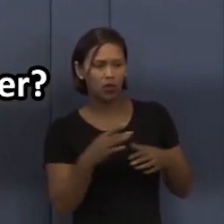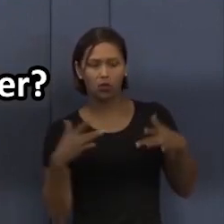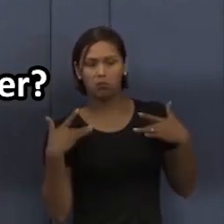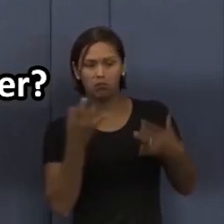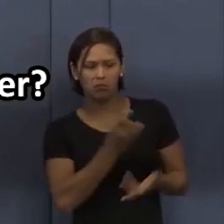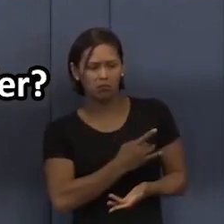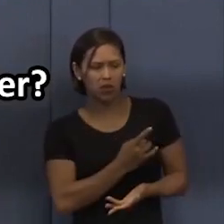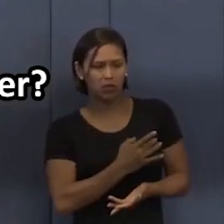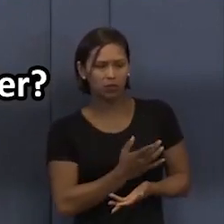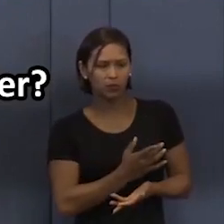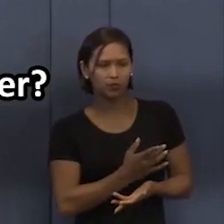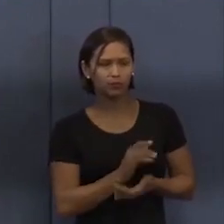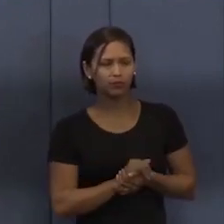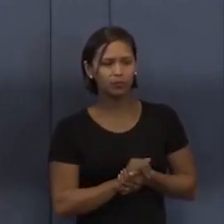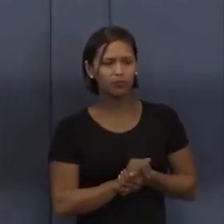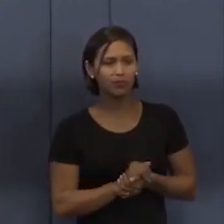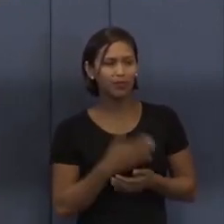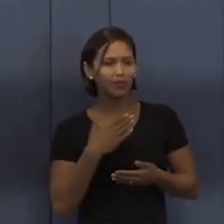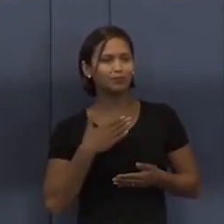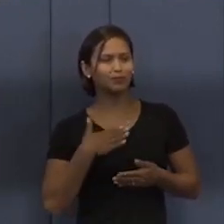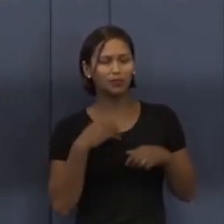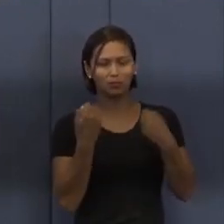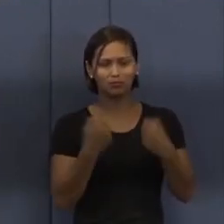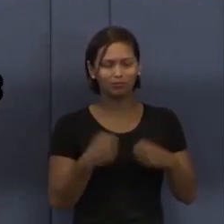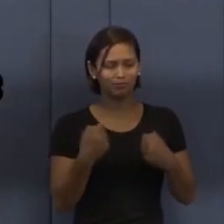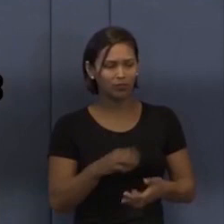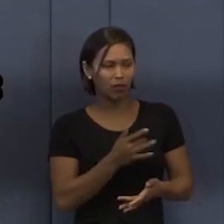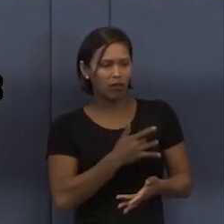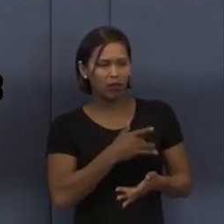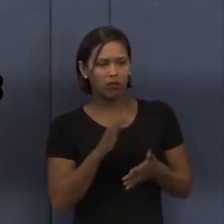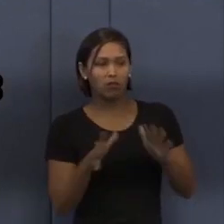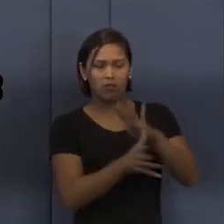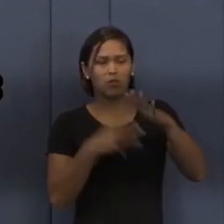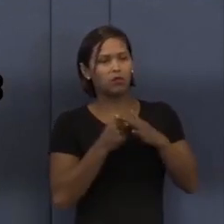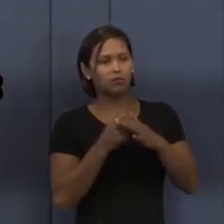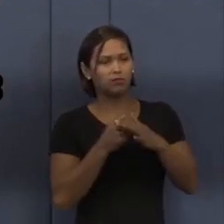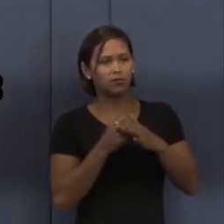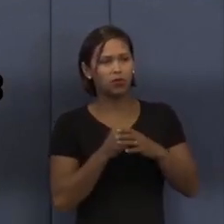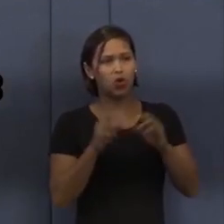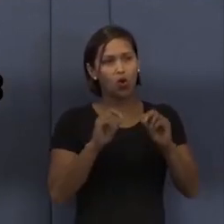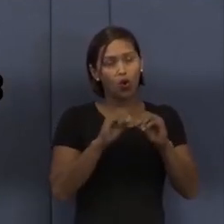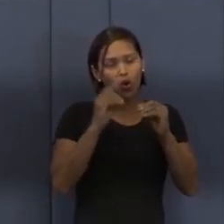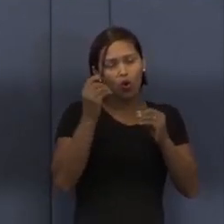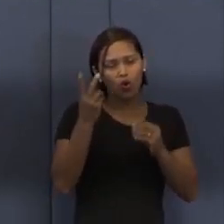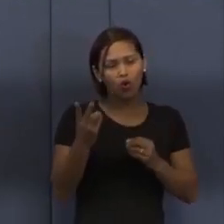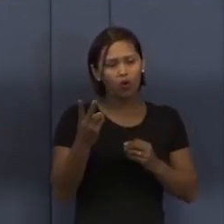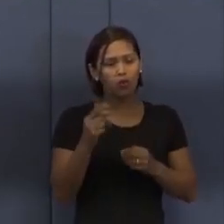menino, olhar para ele como se fosse um menor infrator? É obrigação minha olhar para aquele menino e falar assim, esse menino vai me